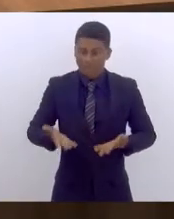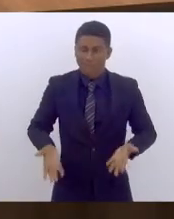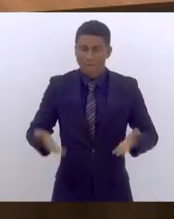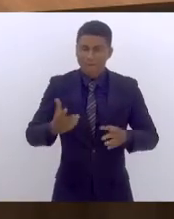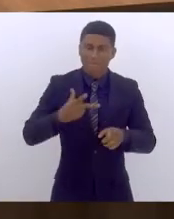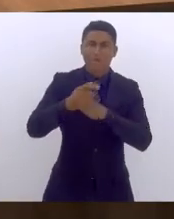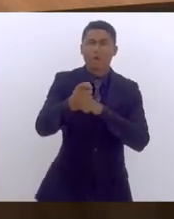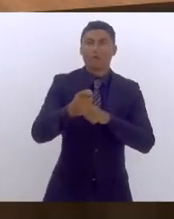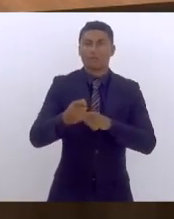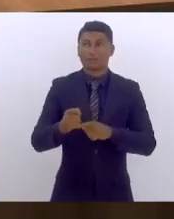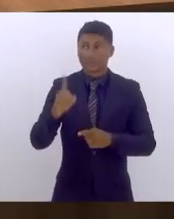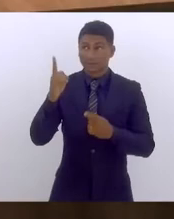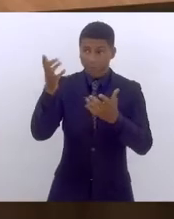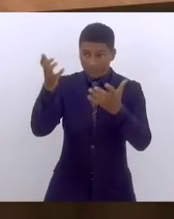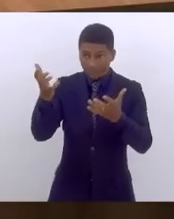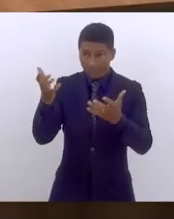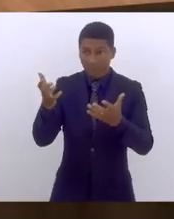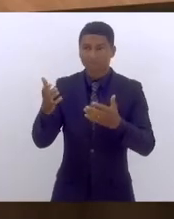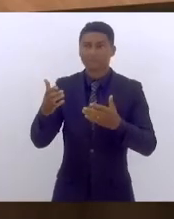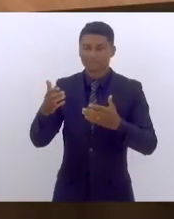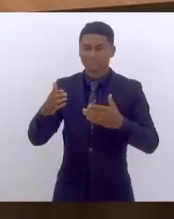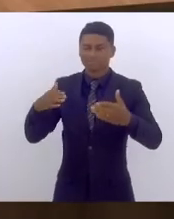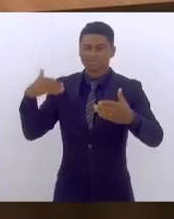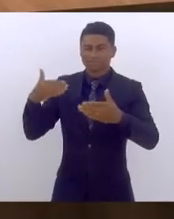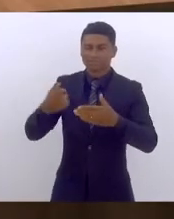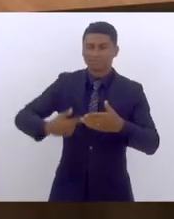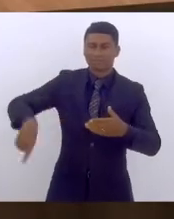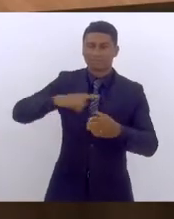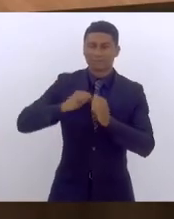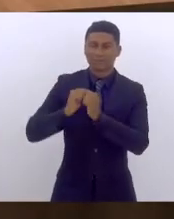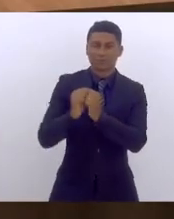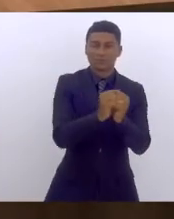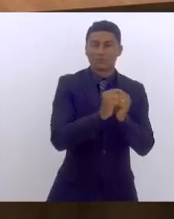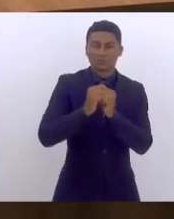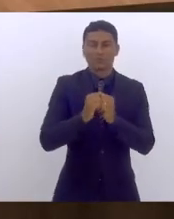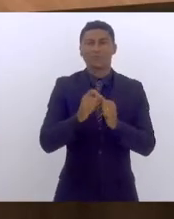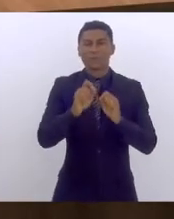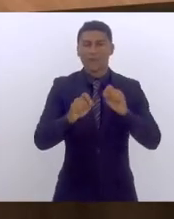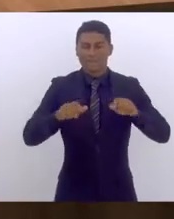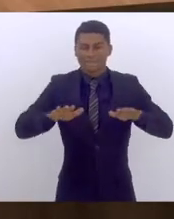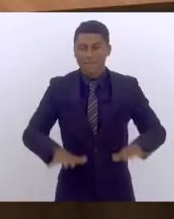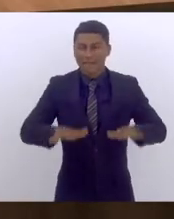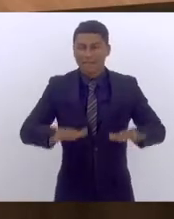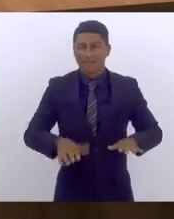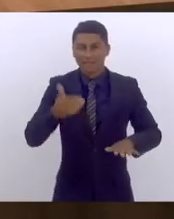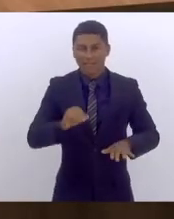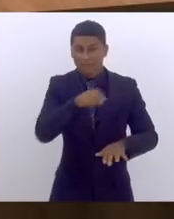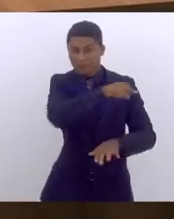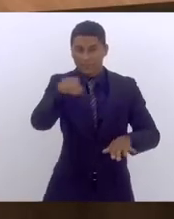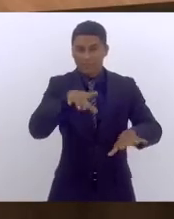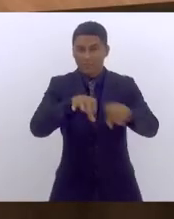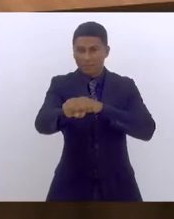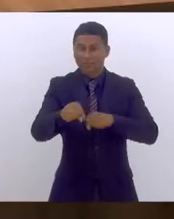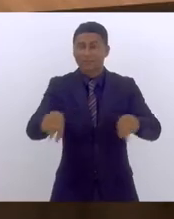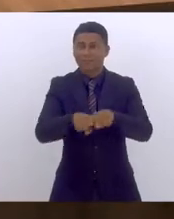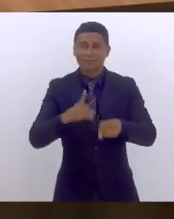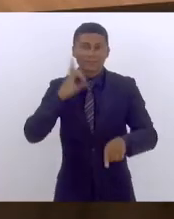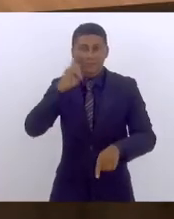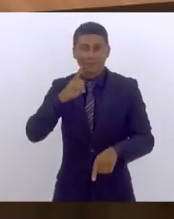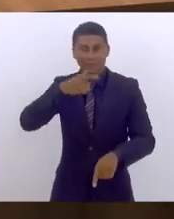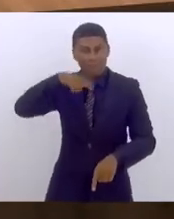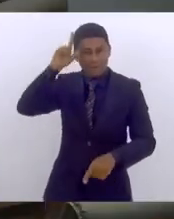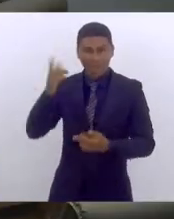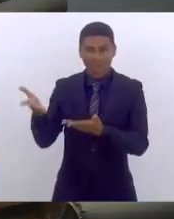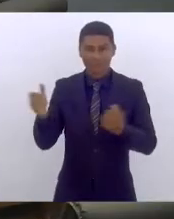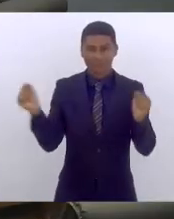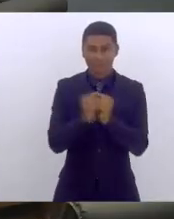se Deus quiser, em breve, a gente estará juntos aí com o Márcio, pagando 10 na formatura dos senhores. E ainda vou levar o deputado Luiz Paulo